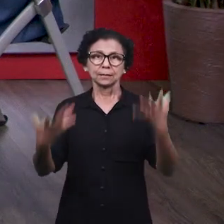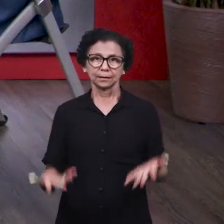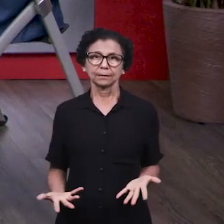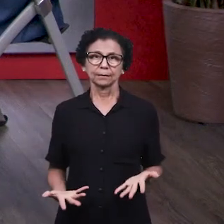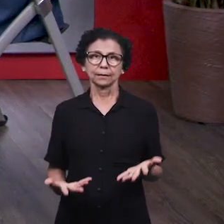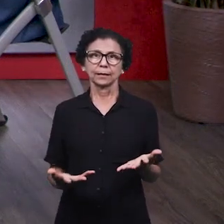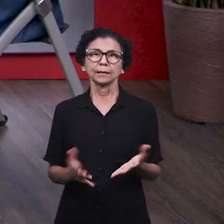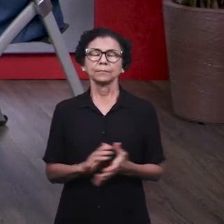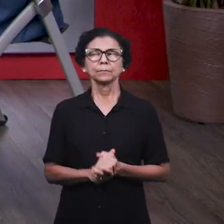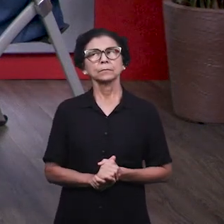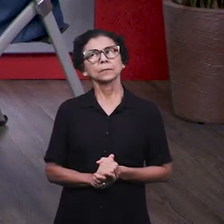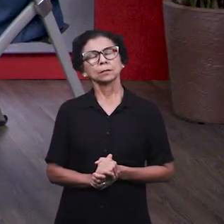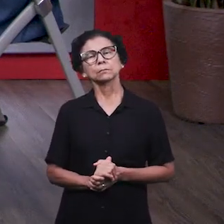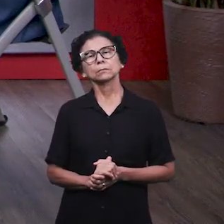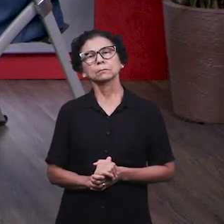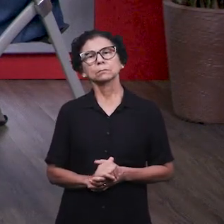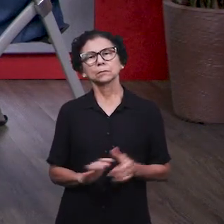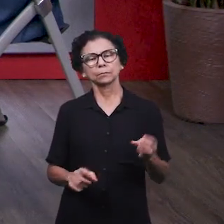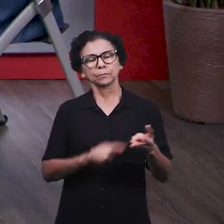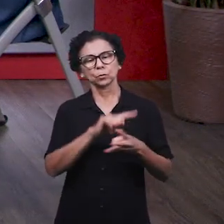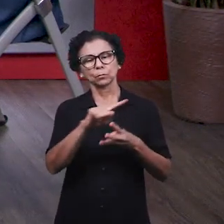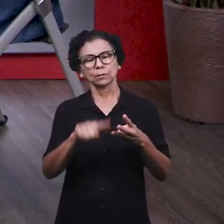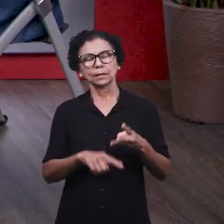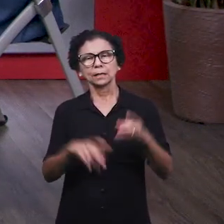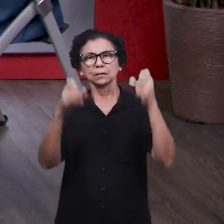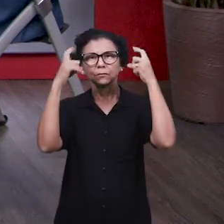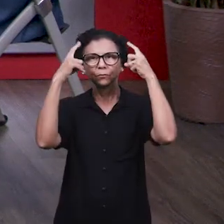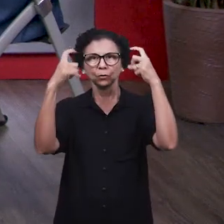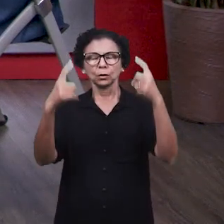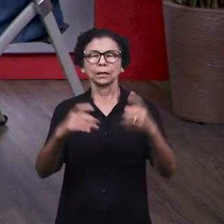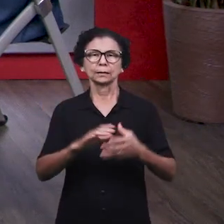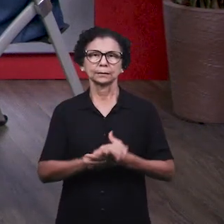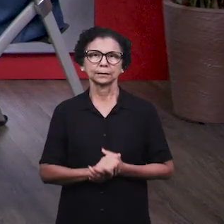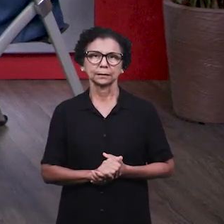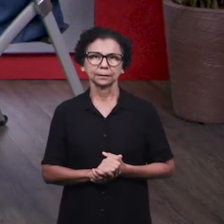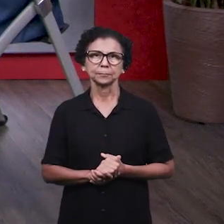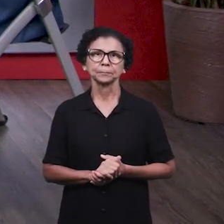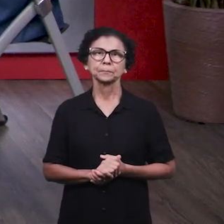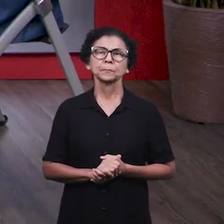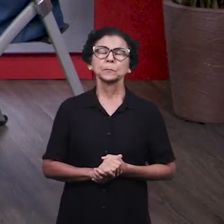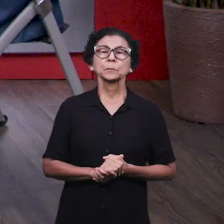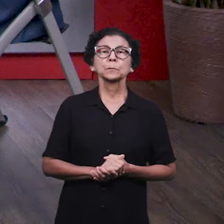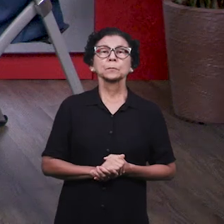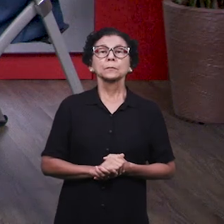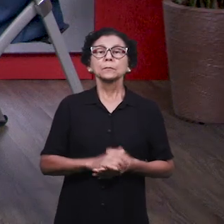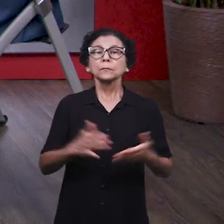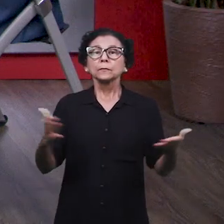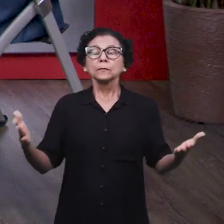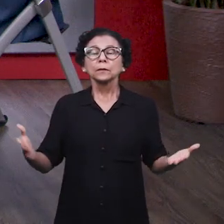moral, né, a violência psicológica, a violência sexual. Então ali, o que que ele fez? Como se não